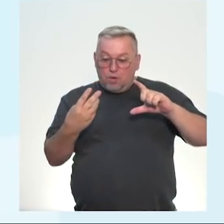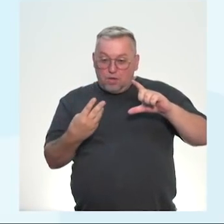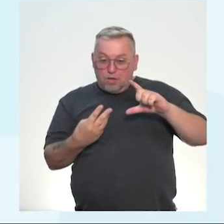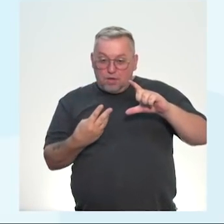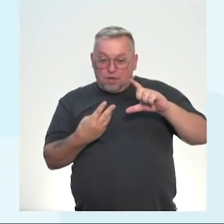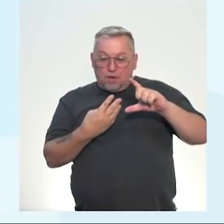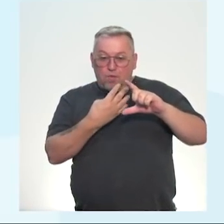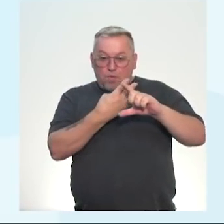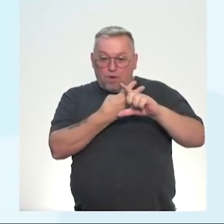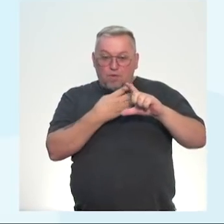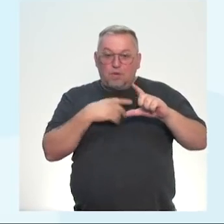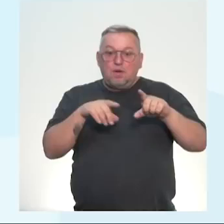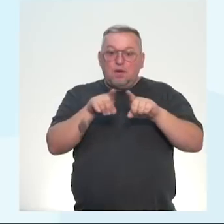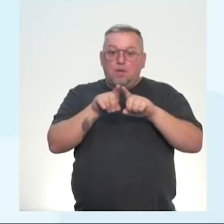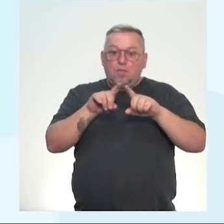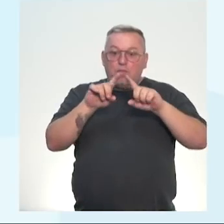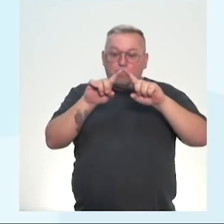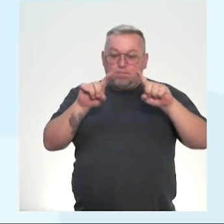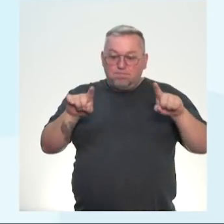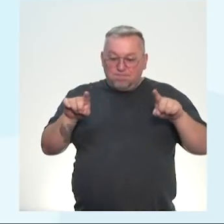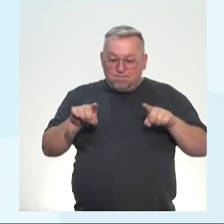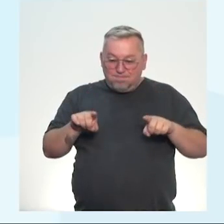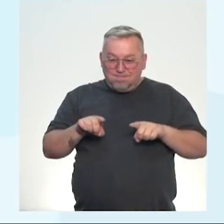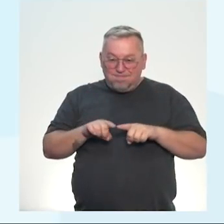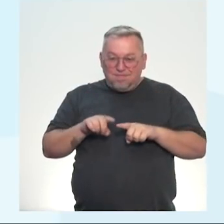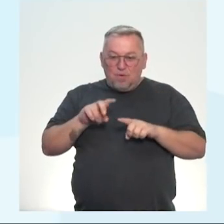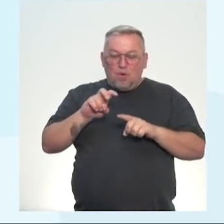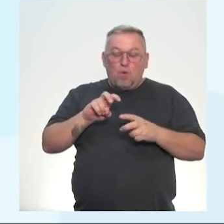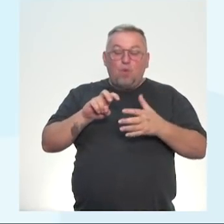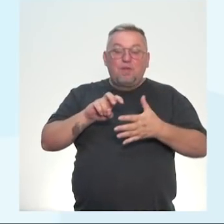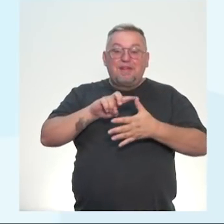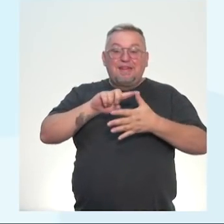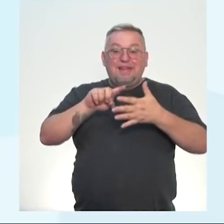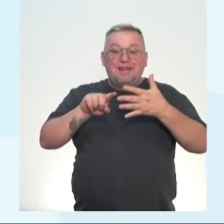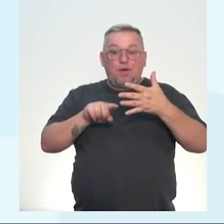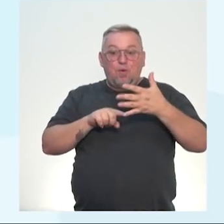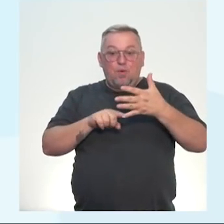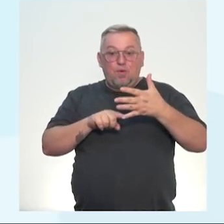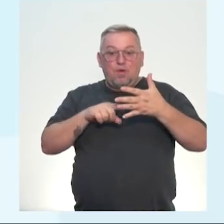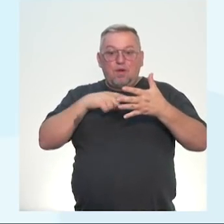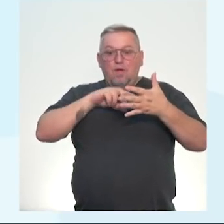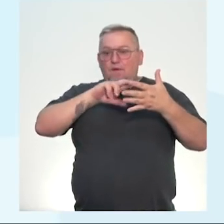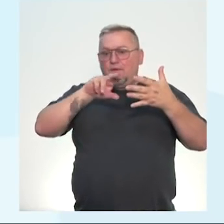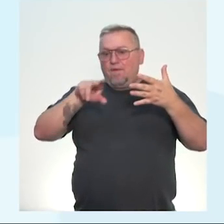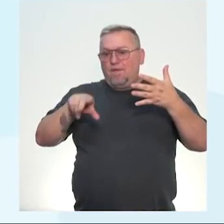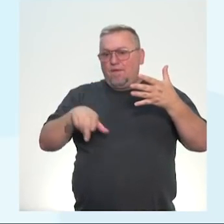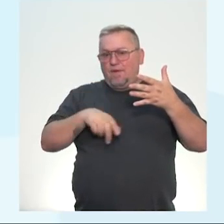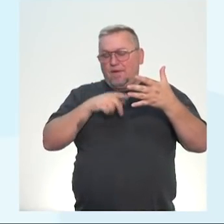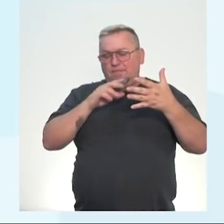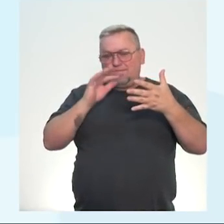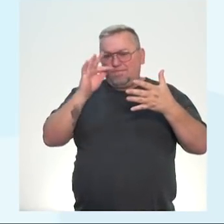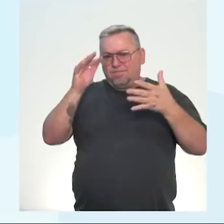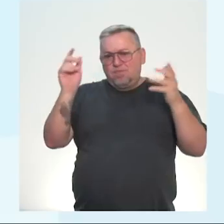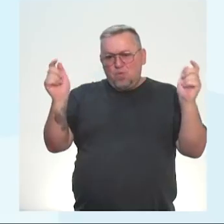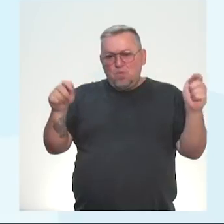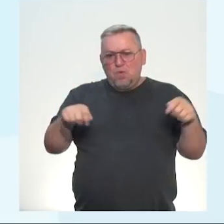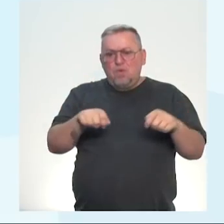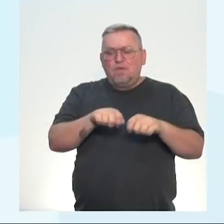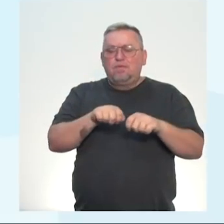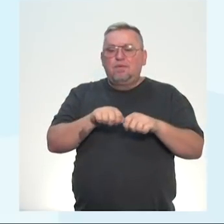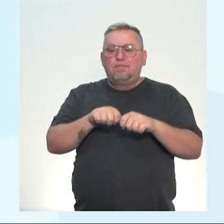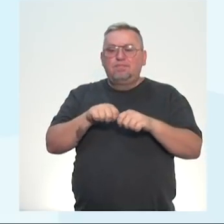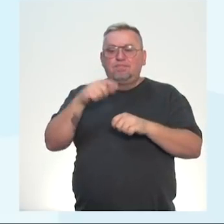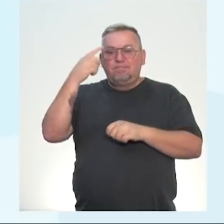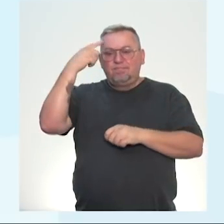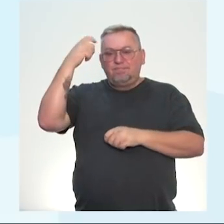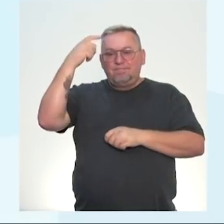Eu tenho um pentágono com 5 lados. E eu tenho aí várias ideias futuras, né? Que eu posso ir fazendo.